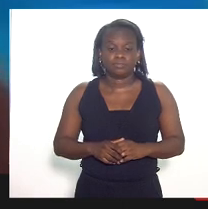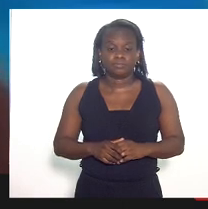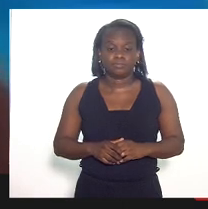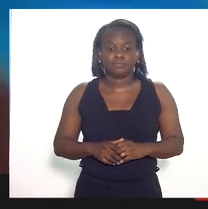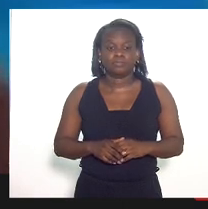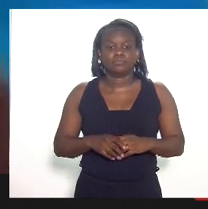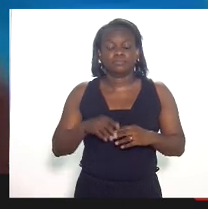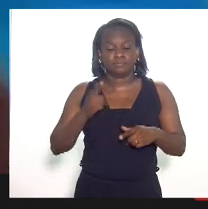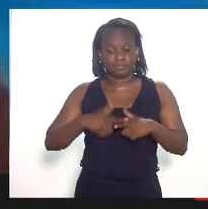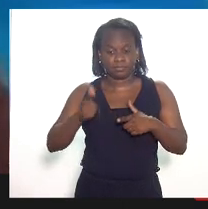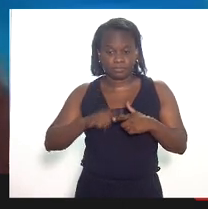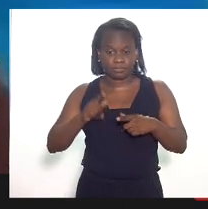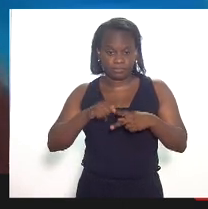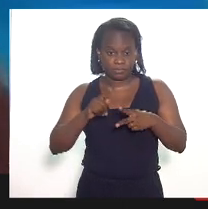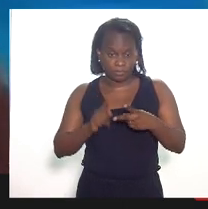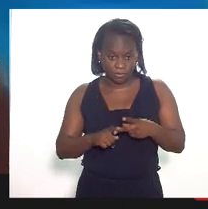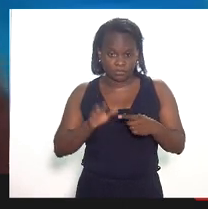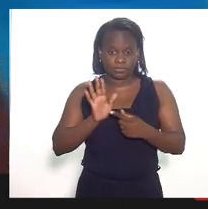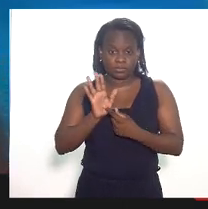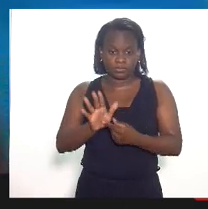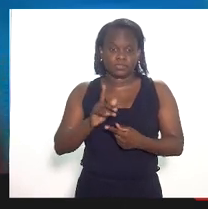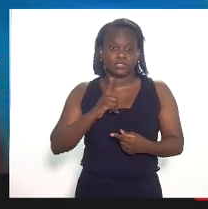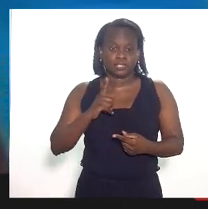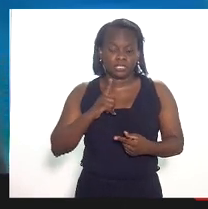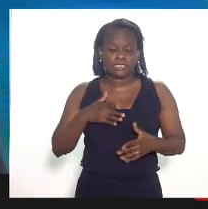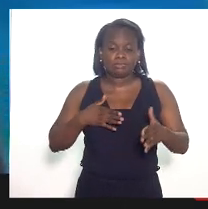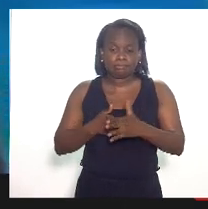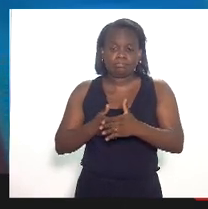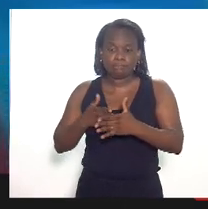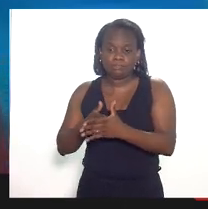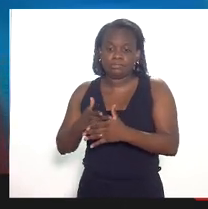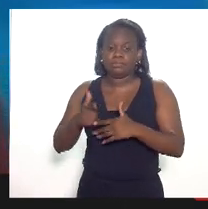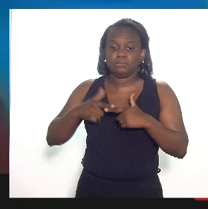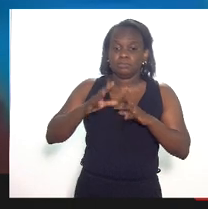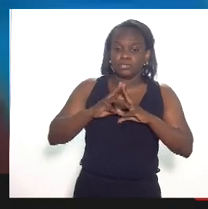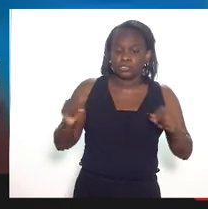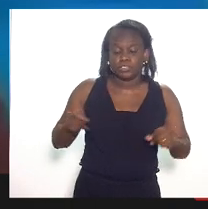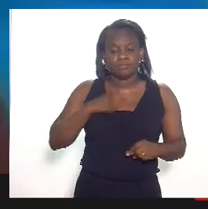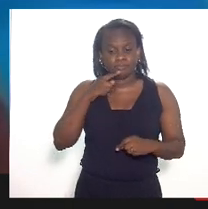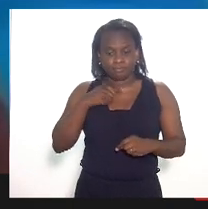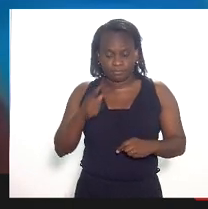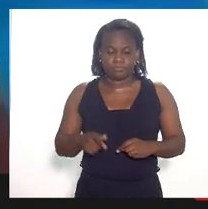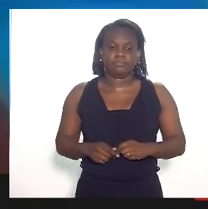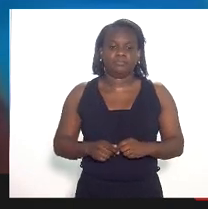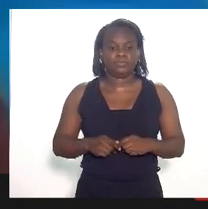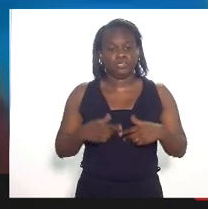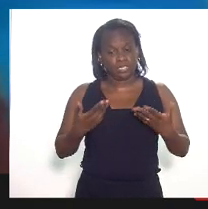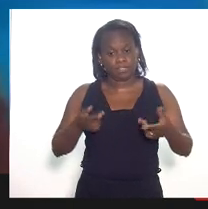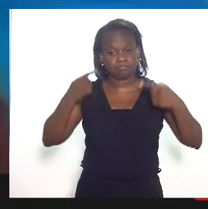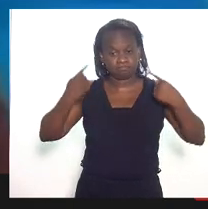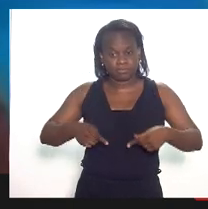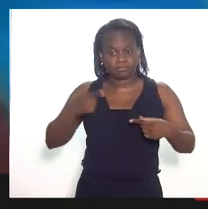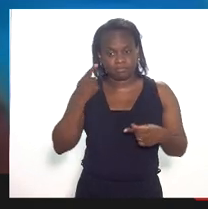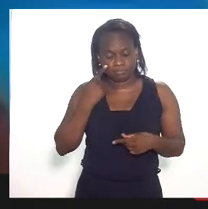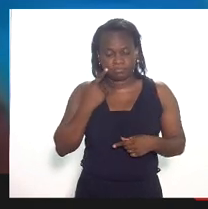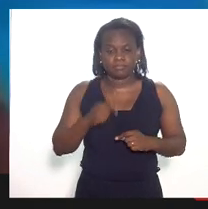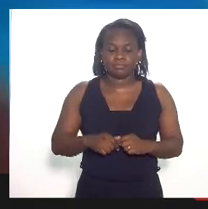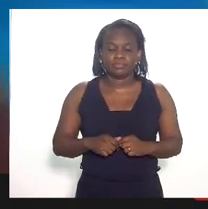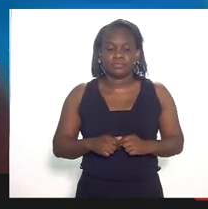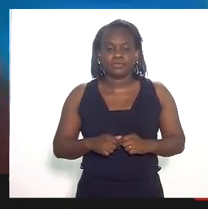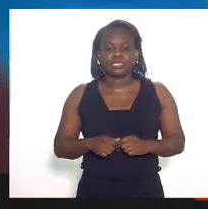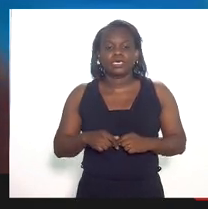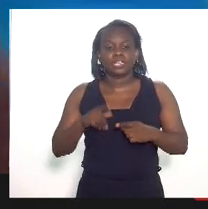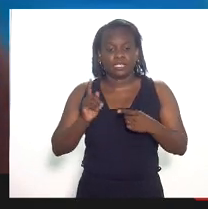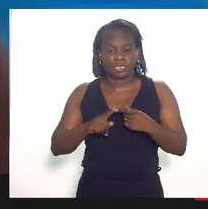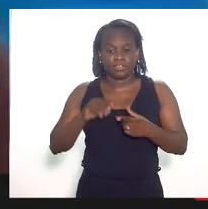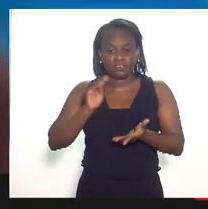E dois problemas se apresentam como grandes obstáculos para a solução dessa situação, ou pelo menos para o enfrentamento dessa situação. São